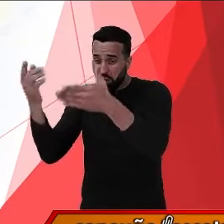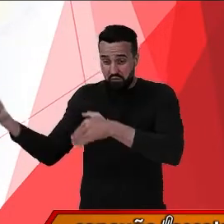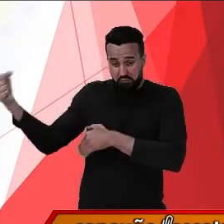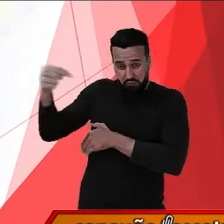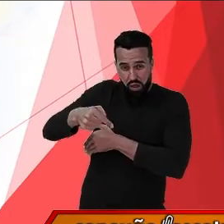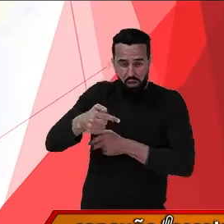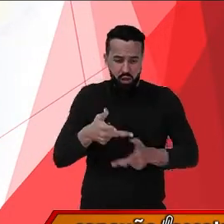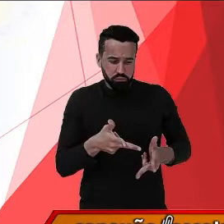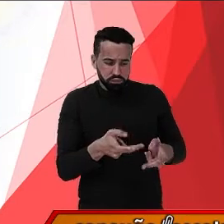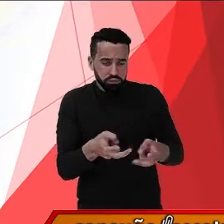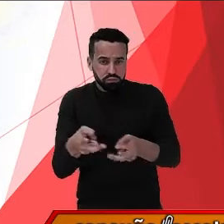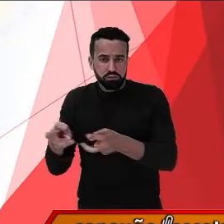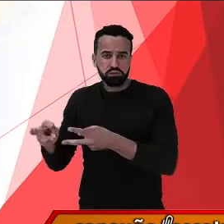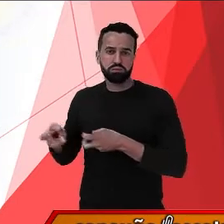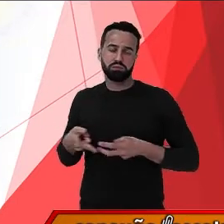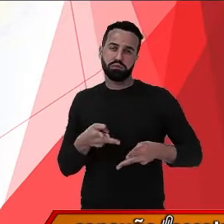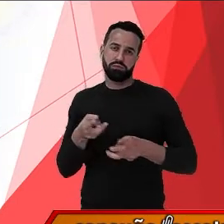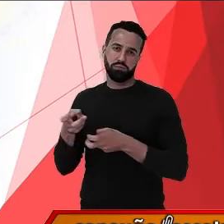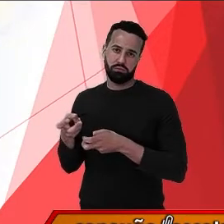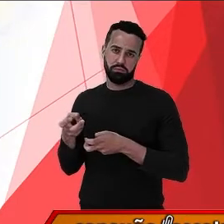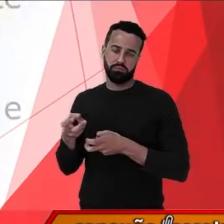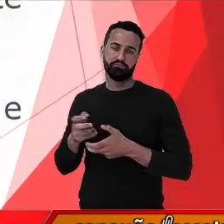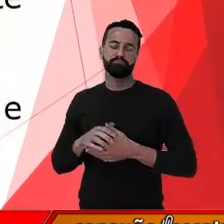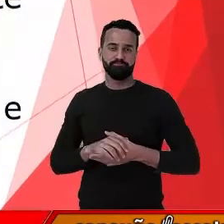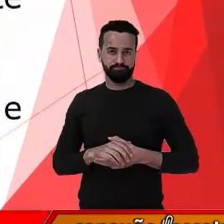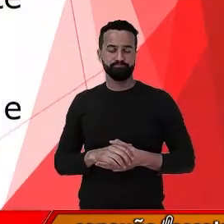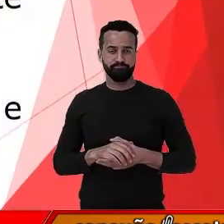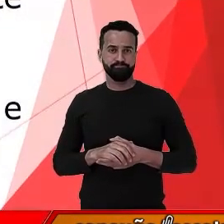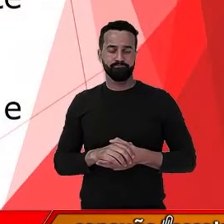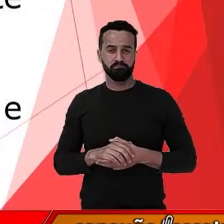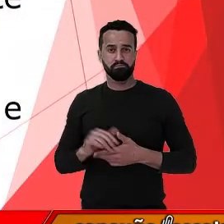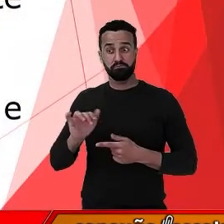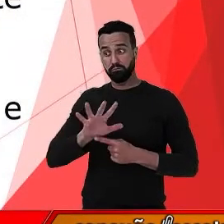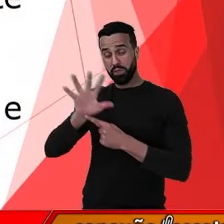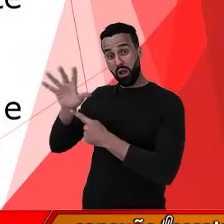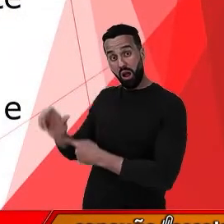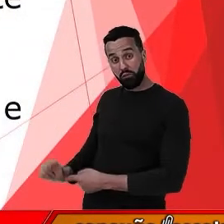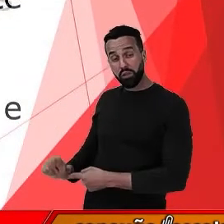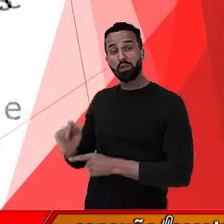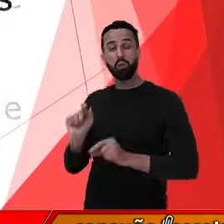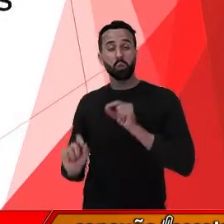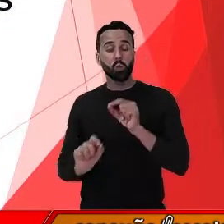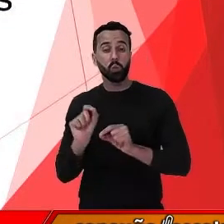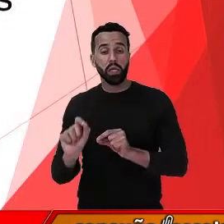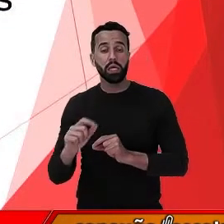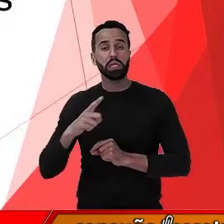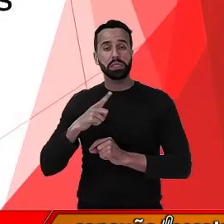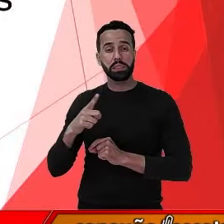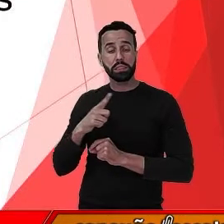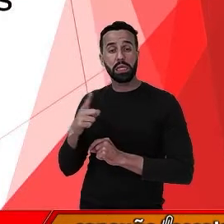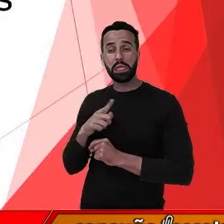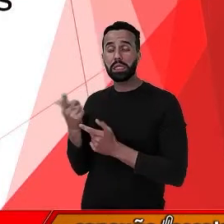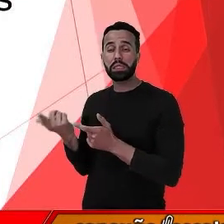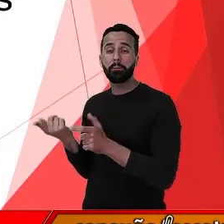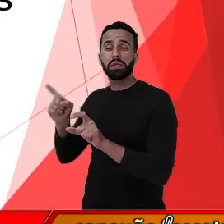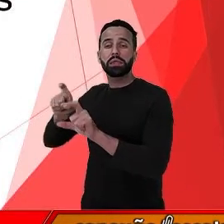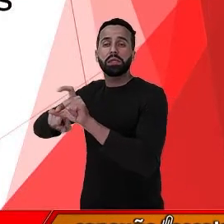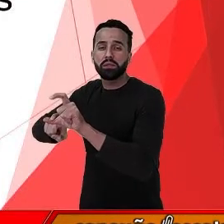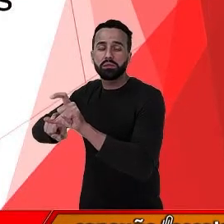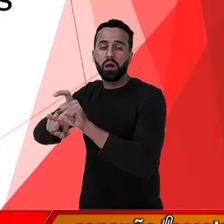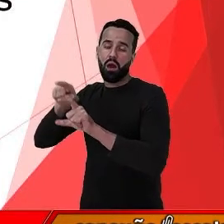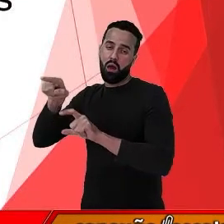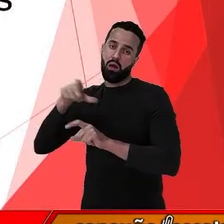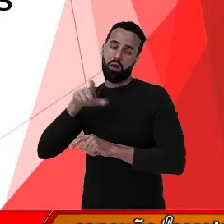existe lá na África uma forte dependência com a Europa e uma relação que vem